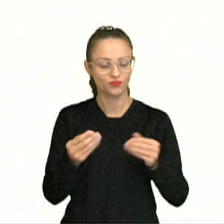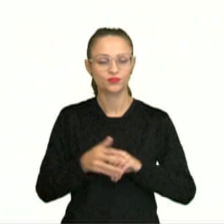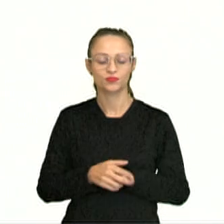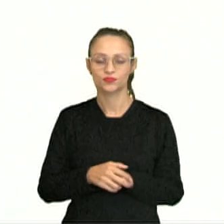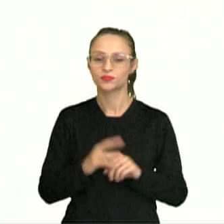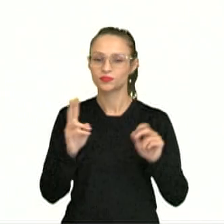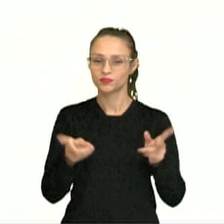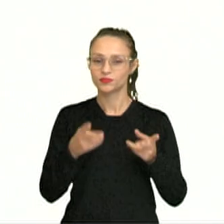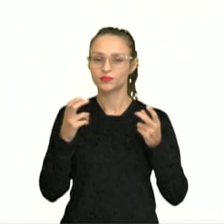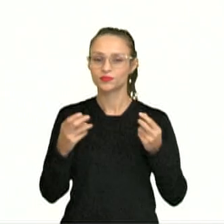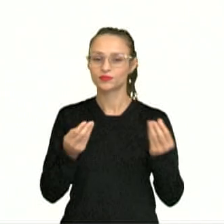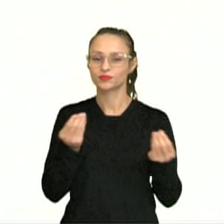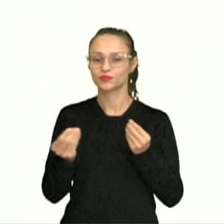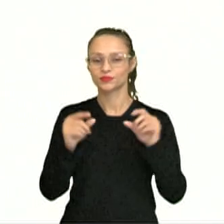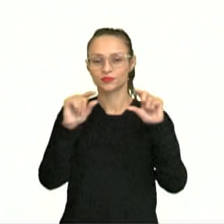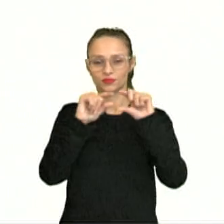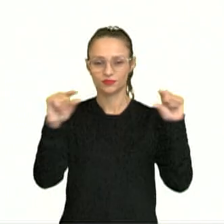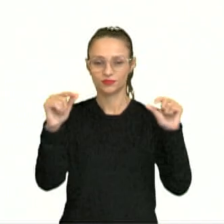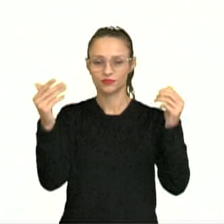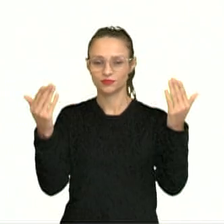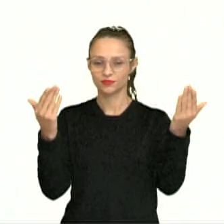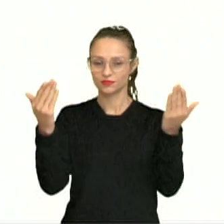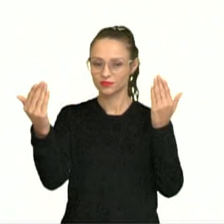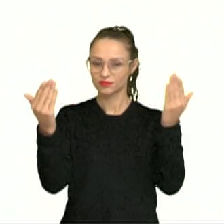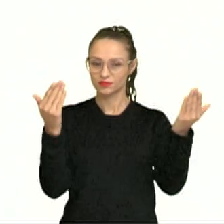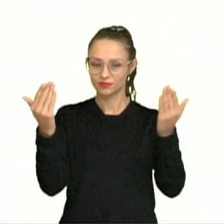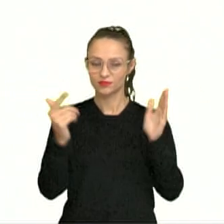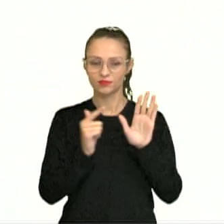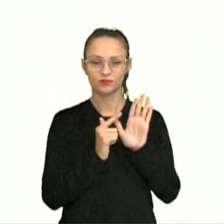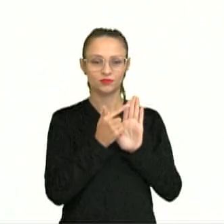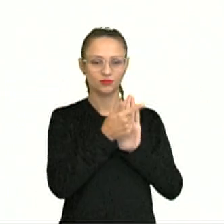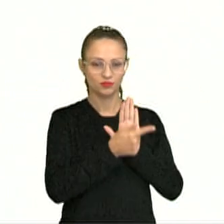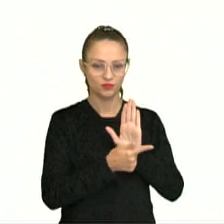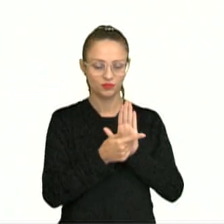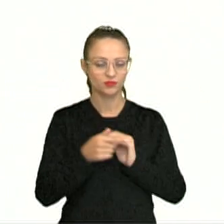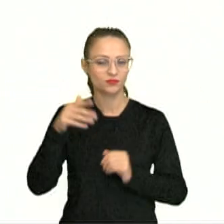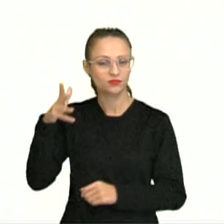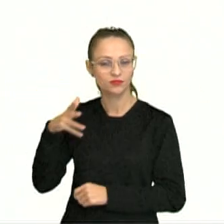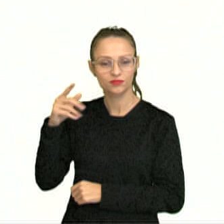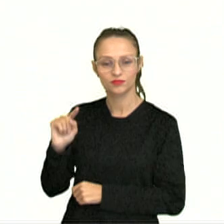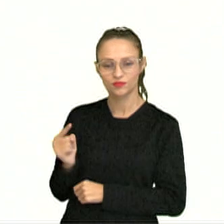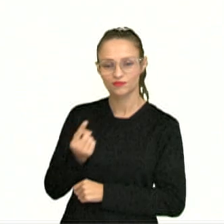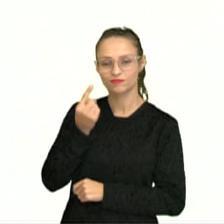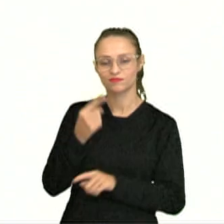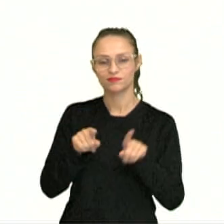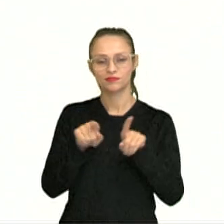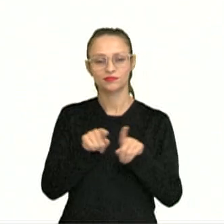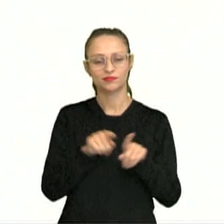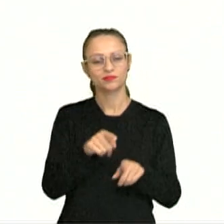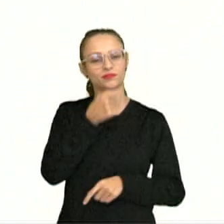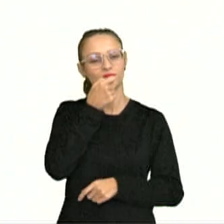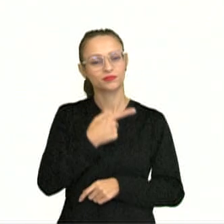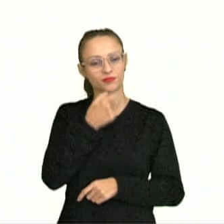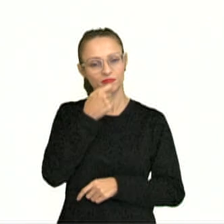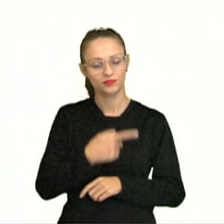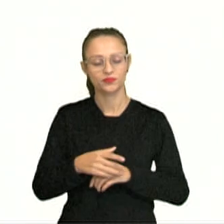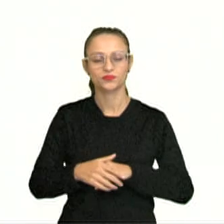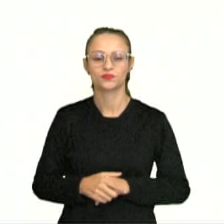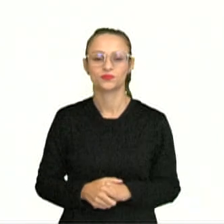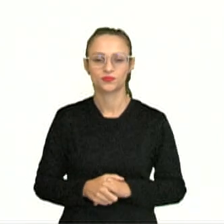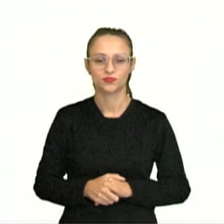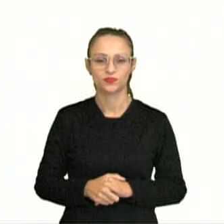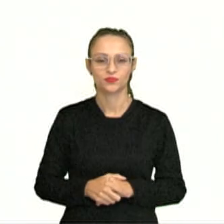Reconhecer o uso das orações comparativas no gênero monólogo e piada. Vamos a